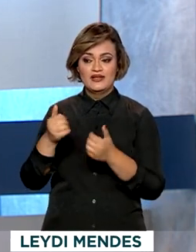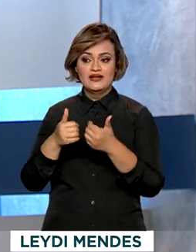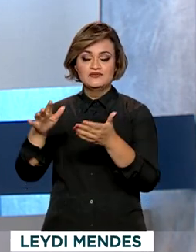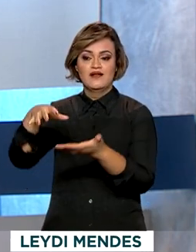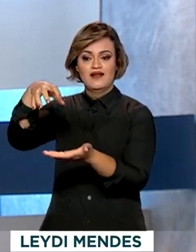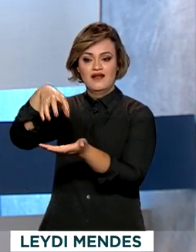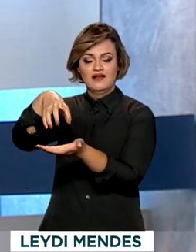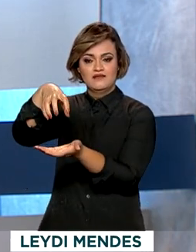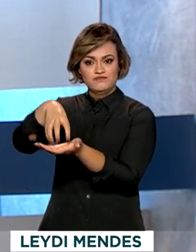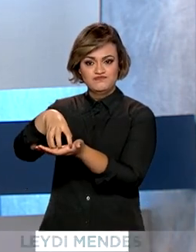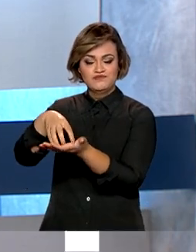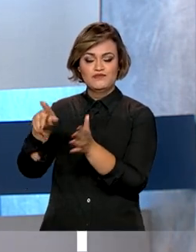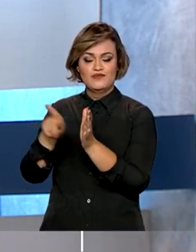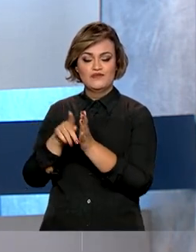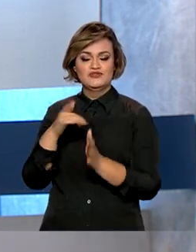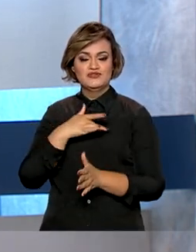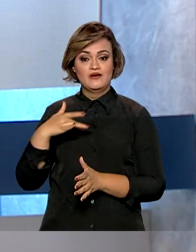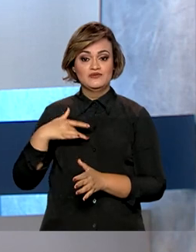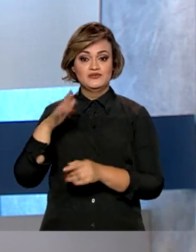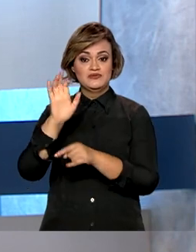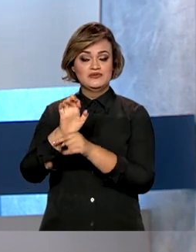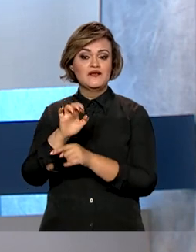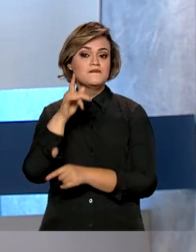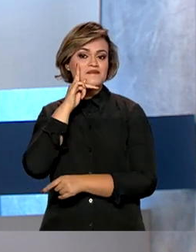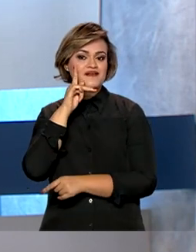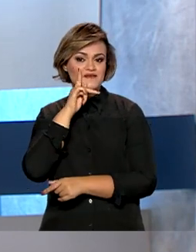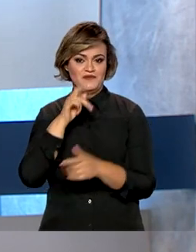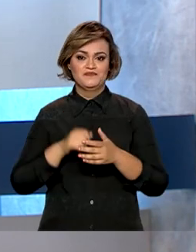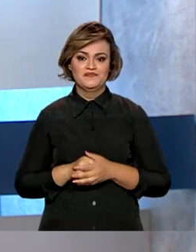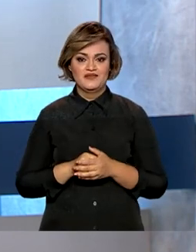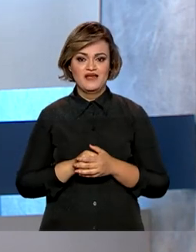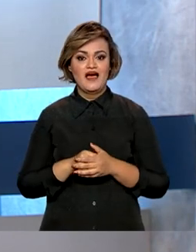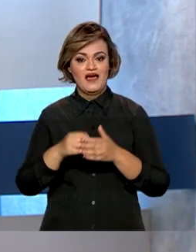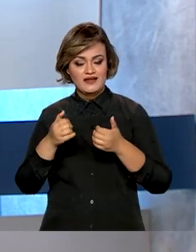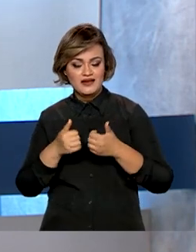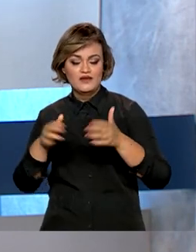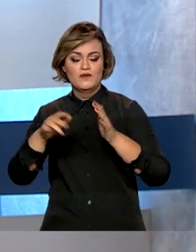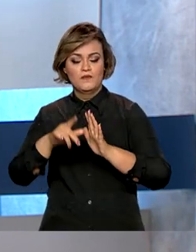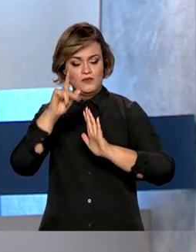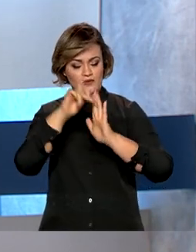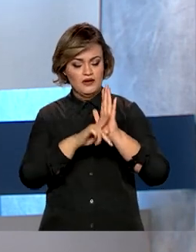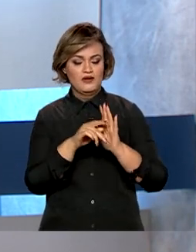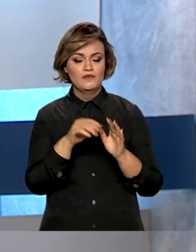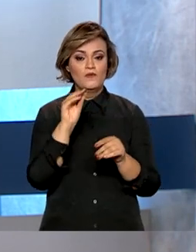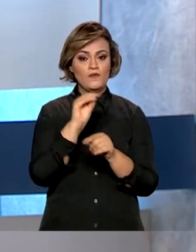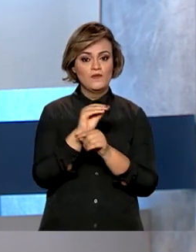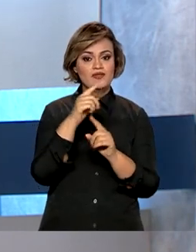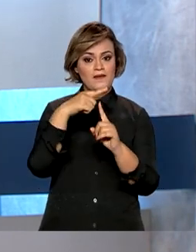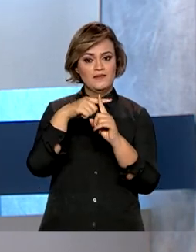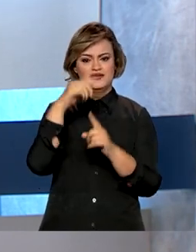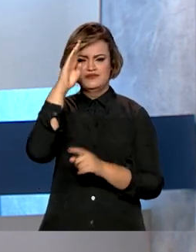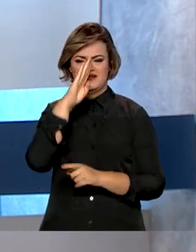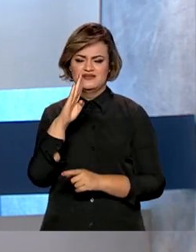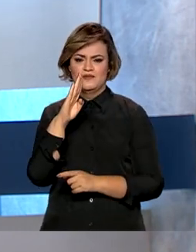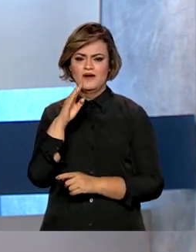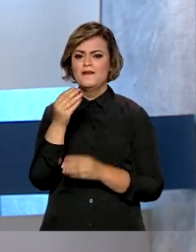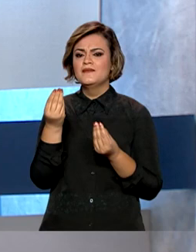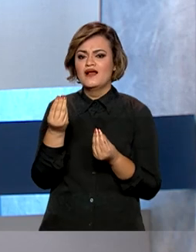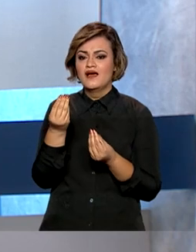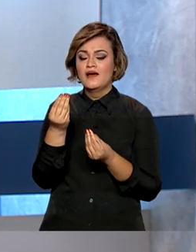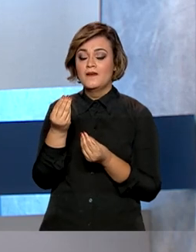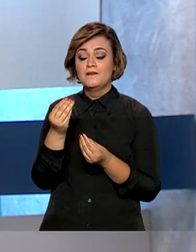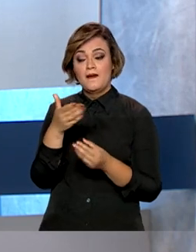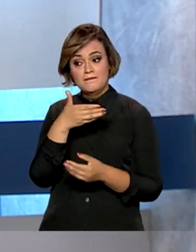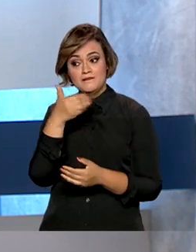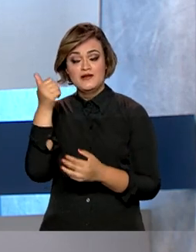Paraíba, uma unidade básica de saúde. Na cerimônia, foi lançado o programa Cuida Mais Brasil, para qualificar e melhorar o